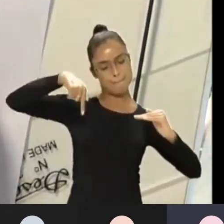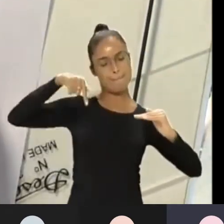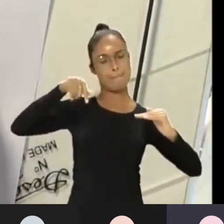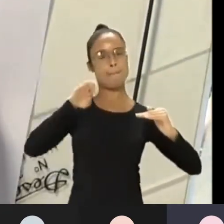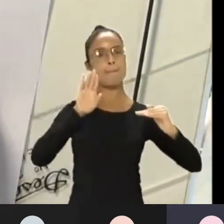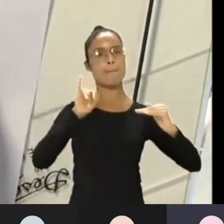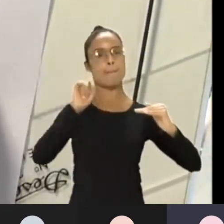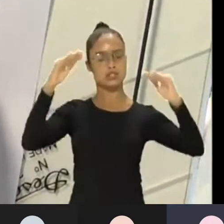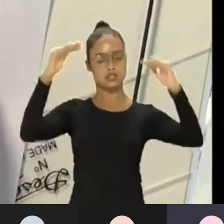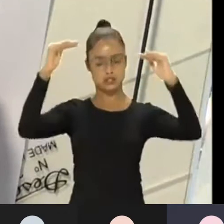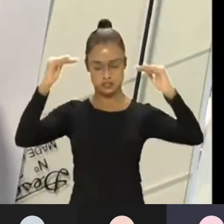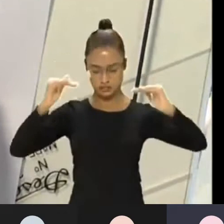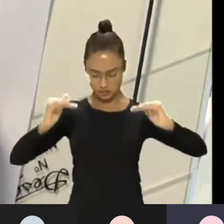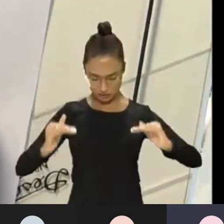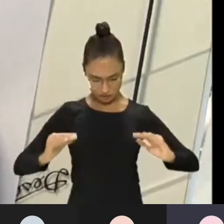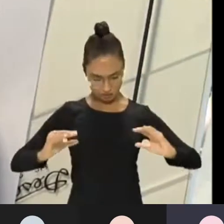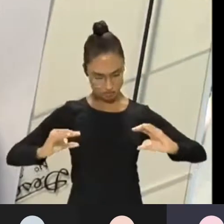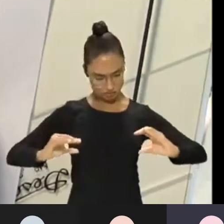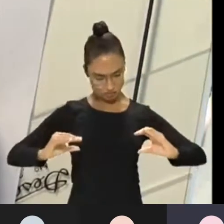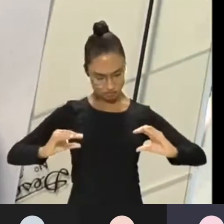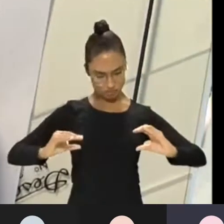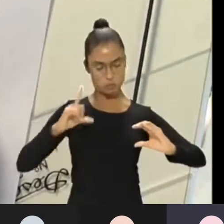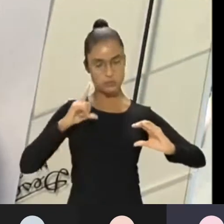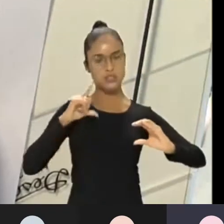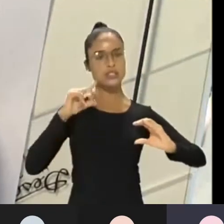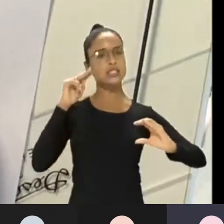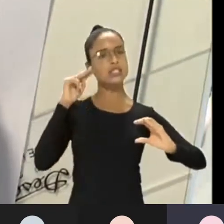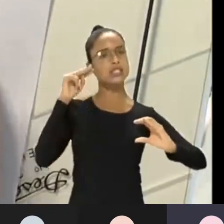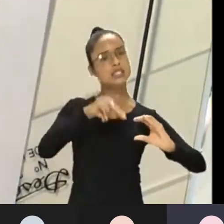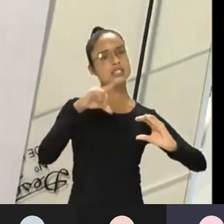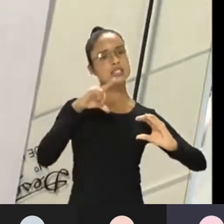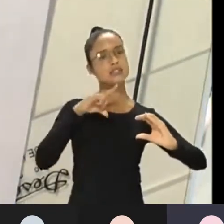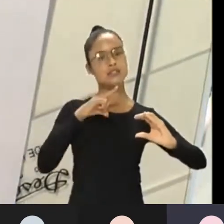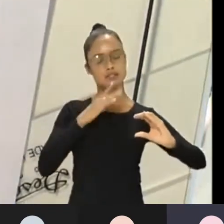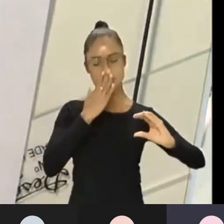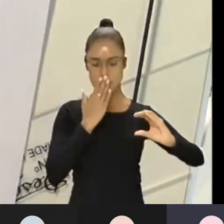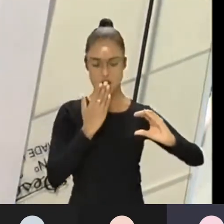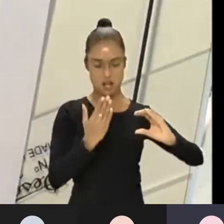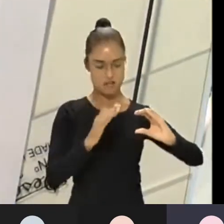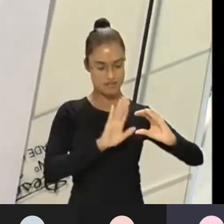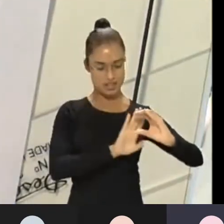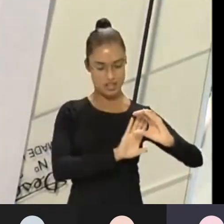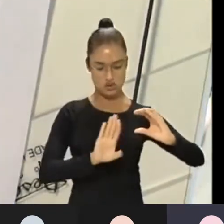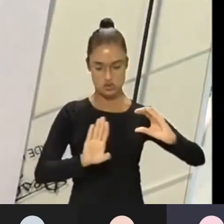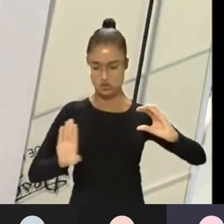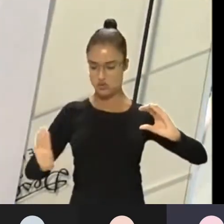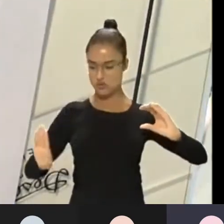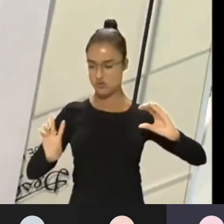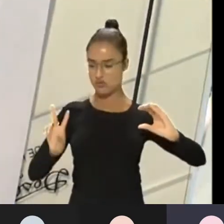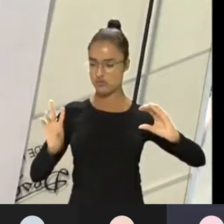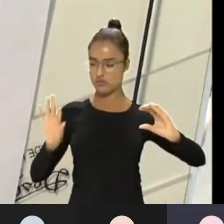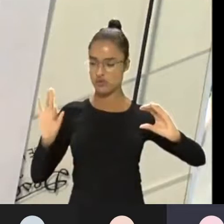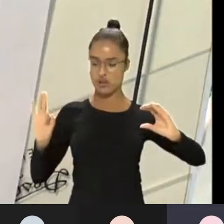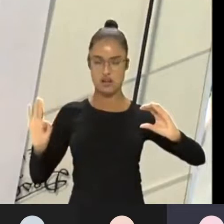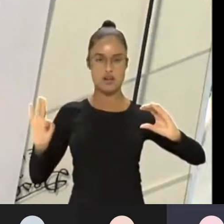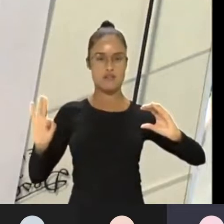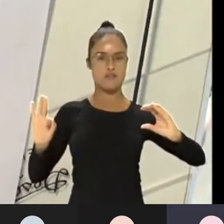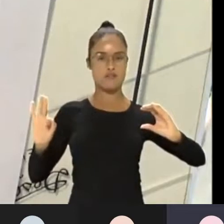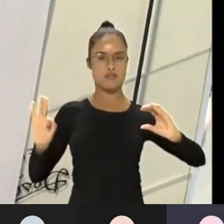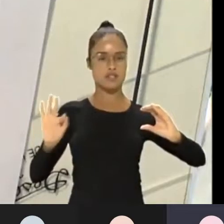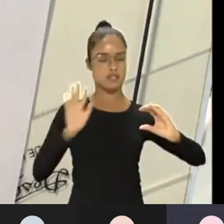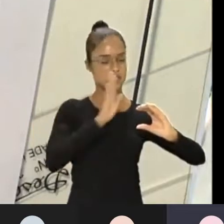a orientação da vista frontal, nessa direção. Nessa direção eu tenho a vista lateral esquerda.